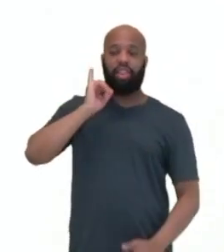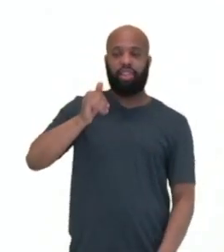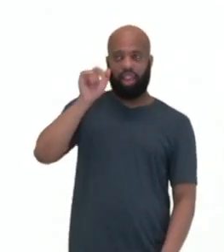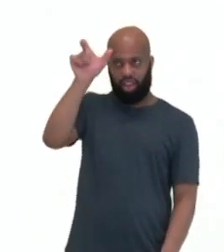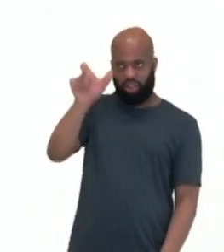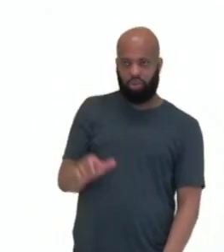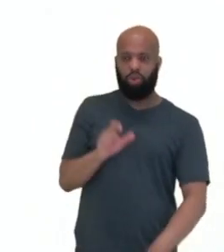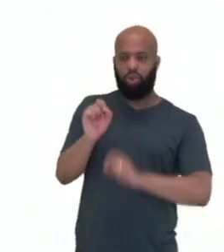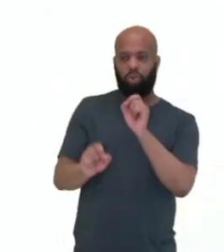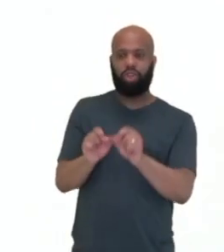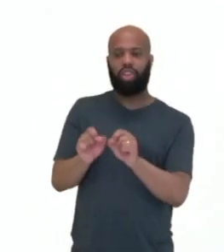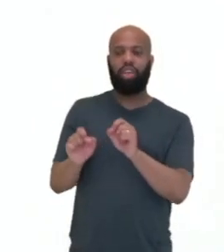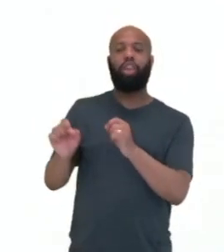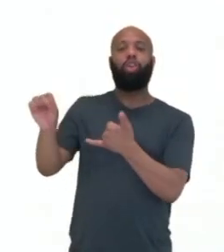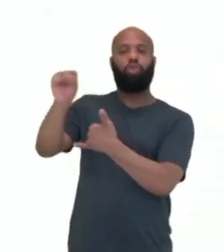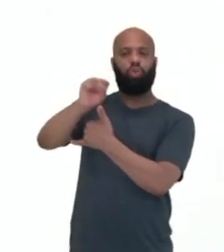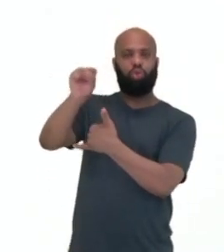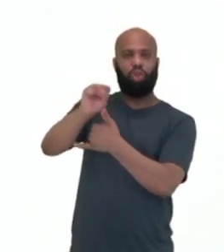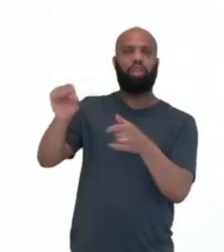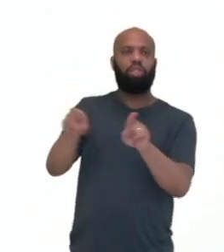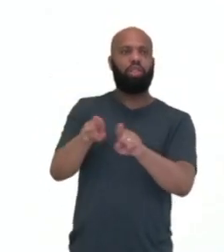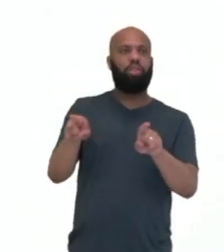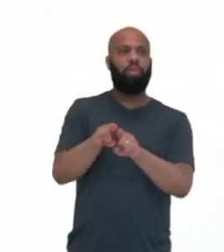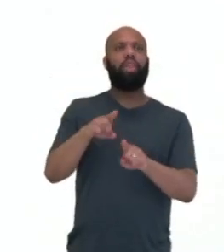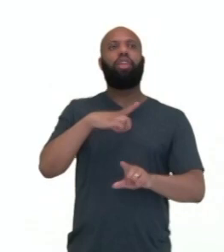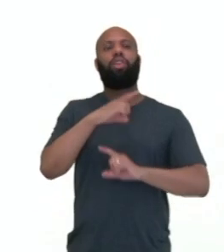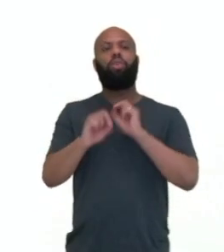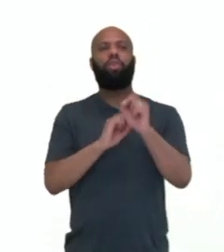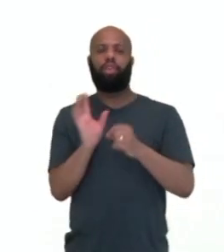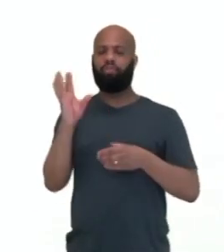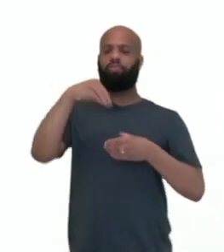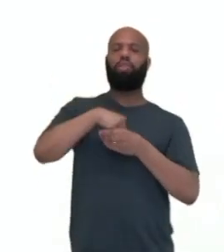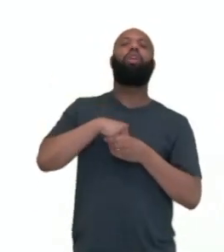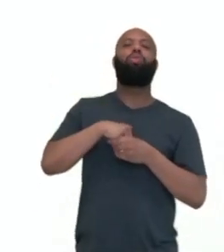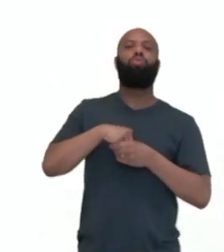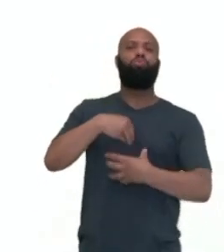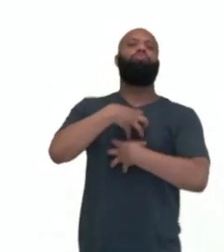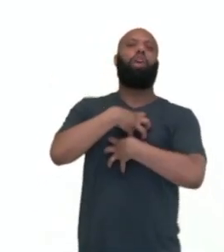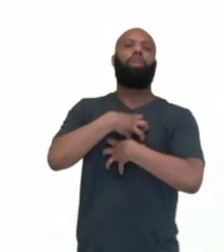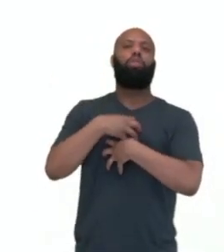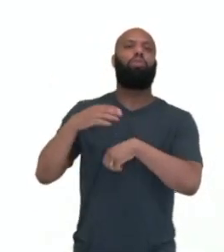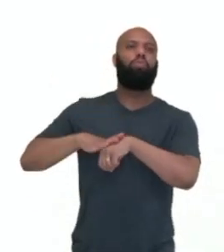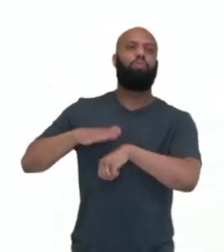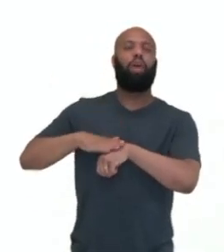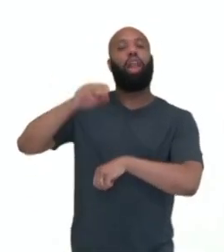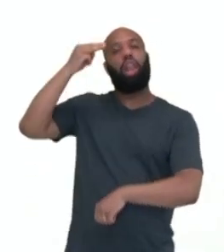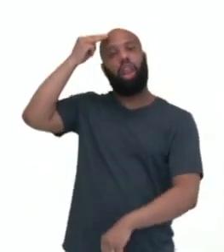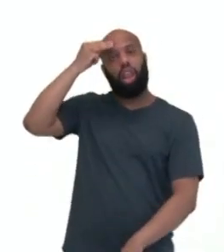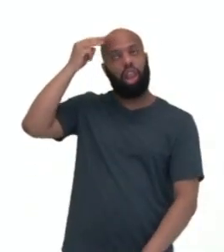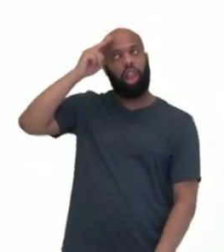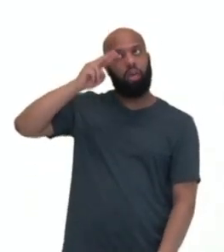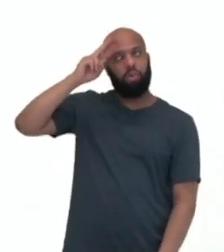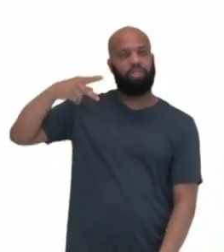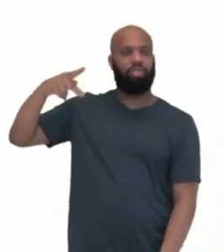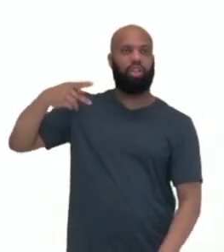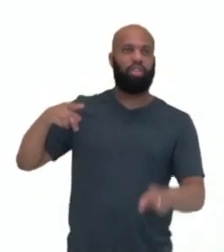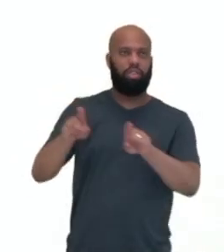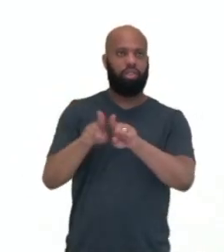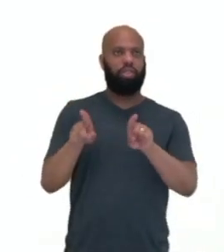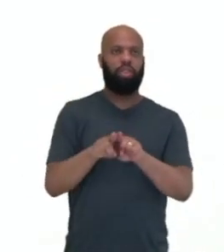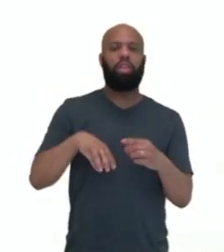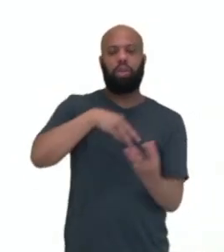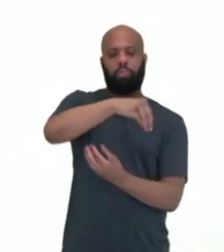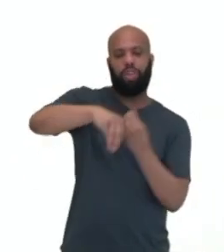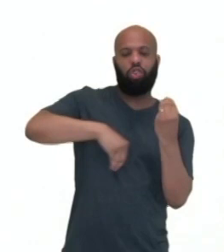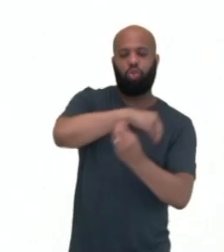então? Sujeito e traz suas reminiscências. Reminiscências, você sabe, são as lembranças.